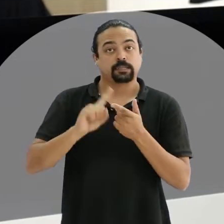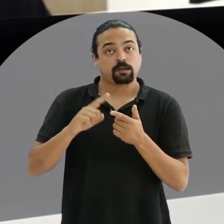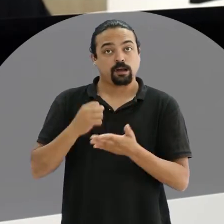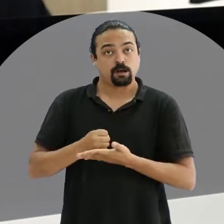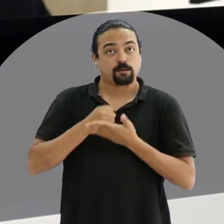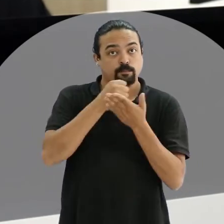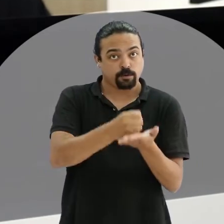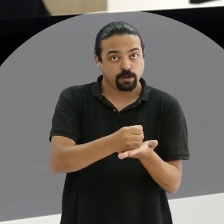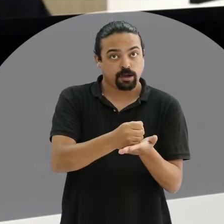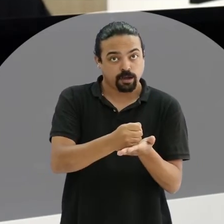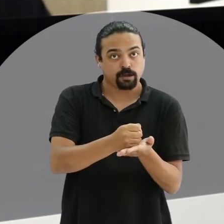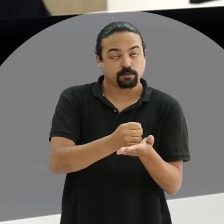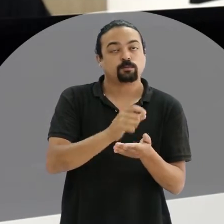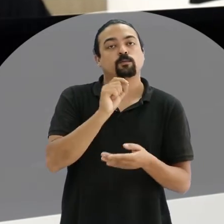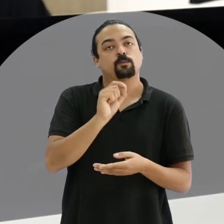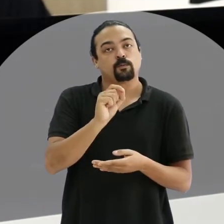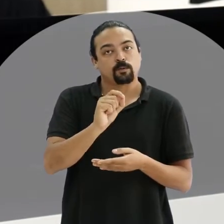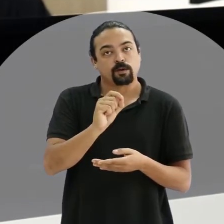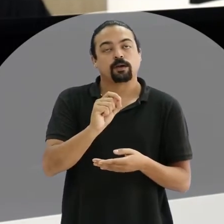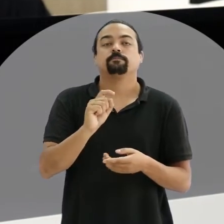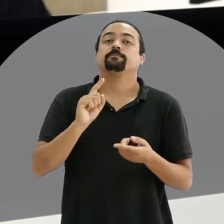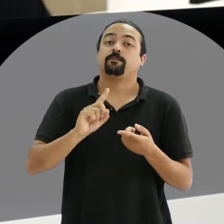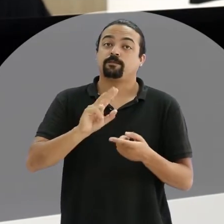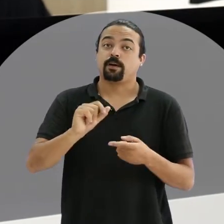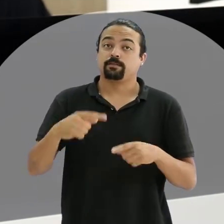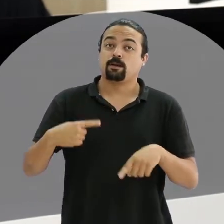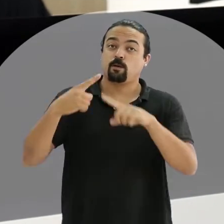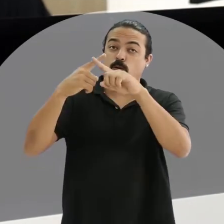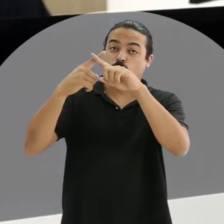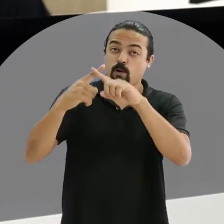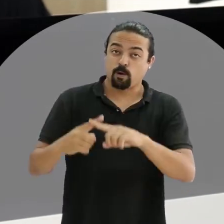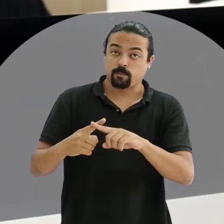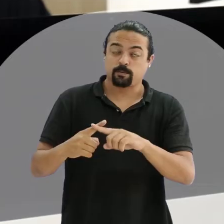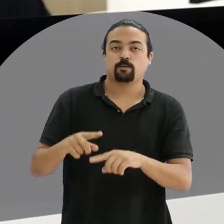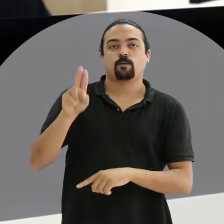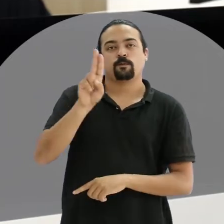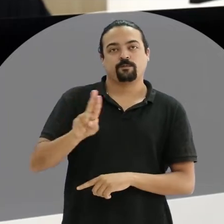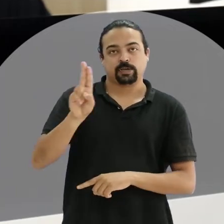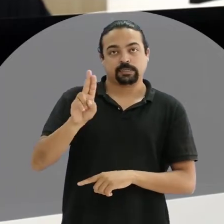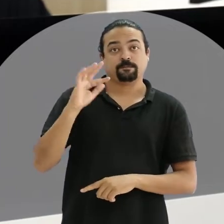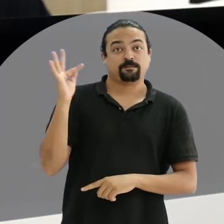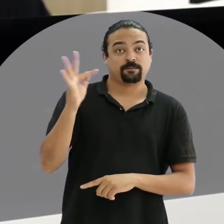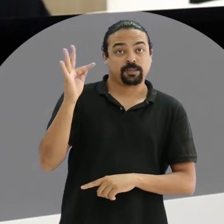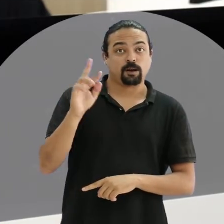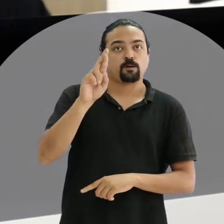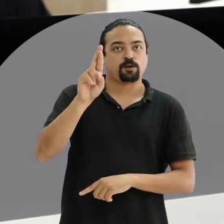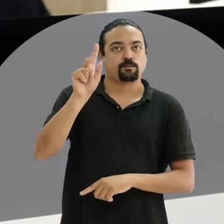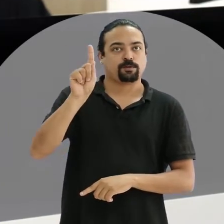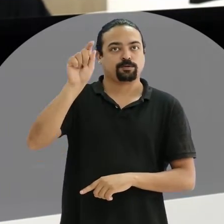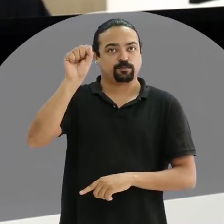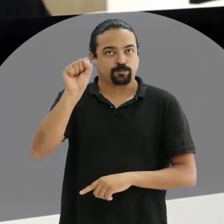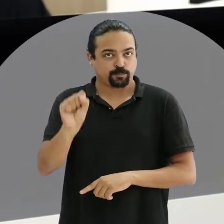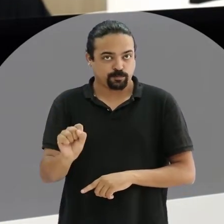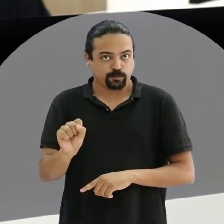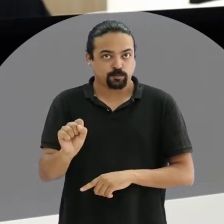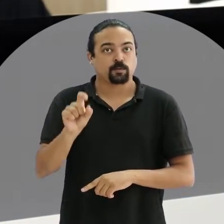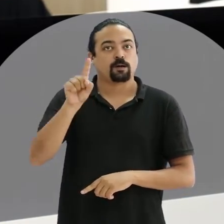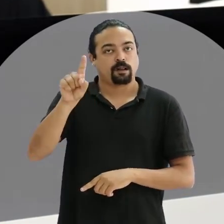conquistas e apoiados para as próximas, a exemplo da competição que vai ocorrer na Universidade Federal do Rio Grande do